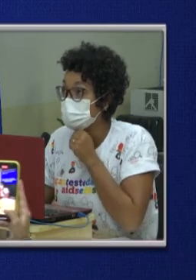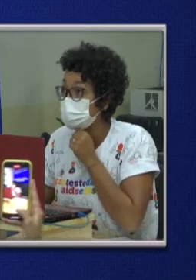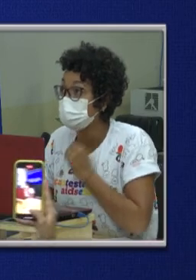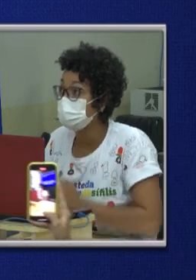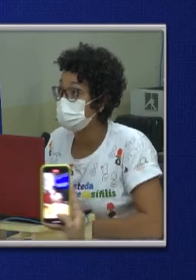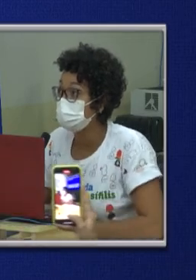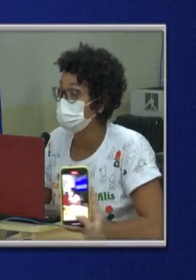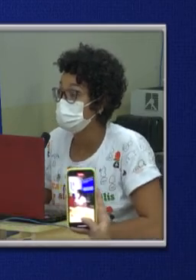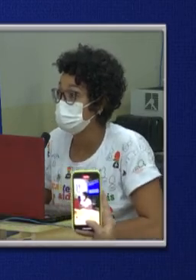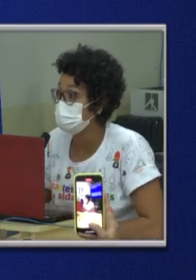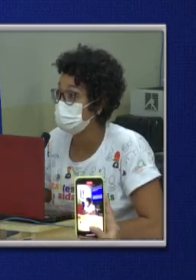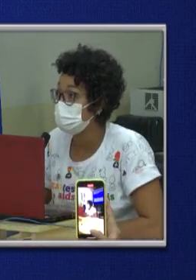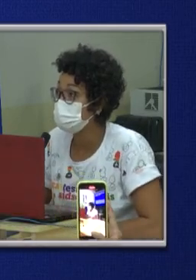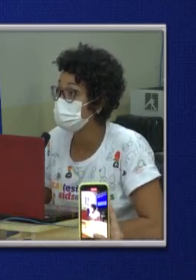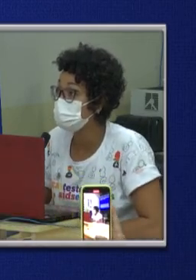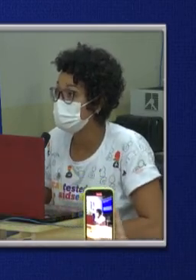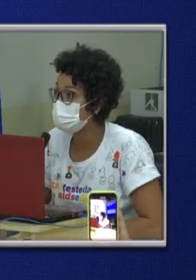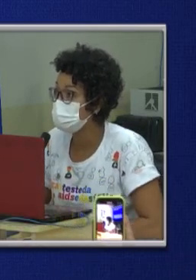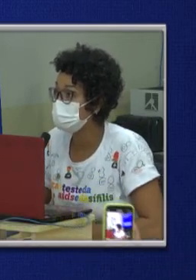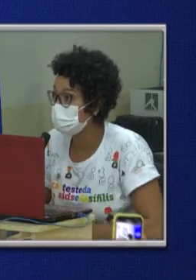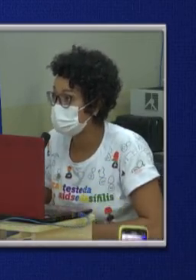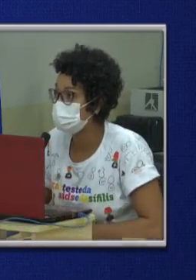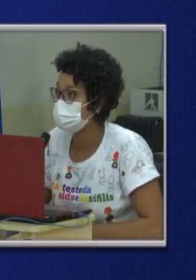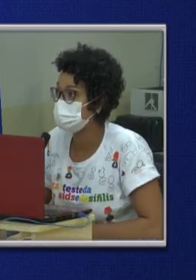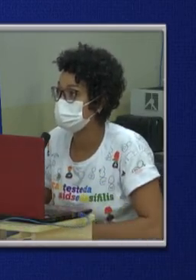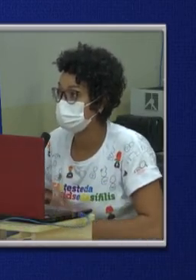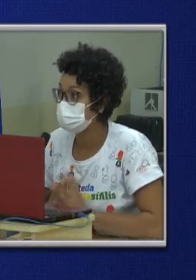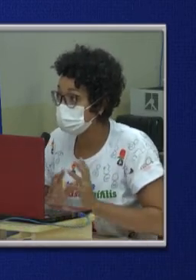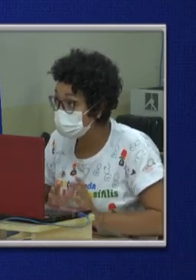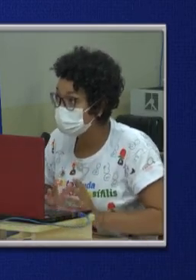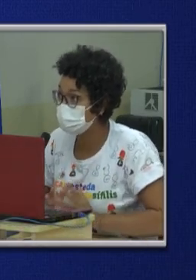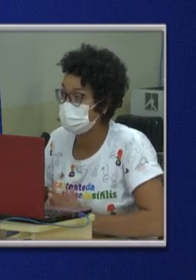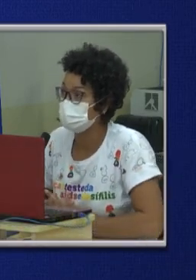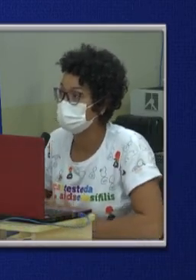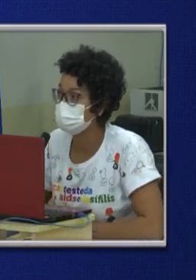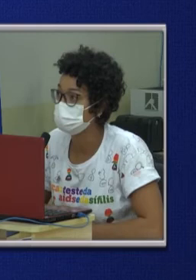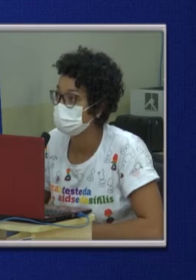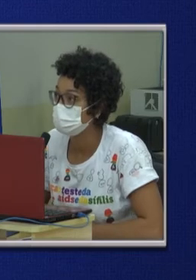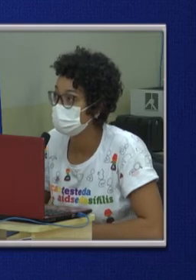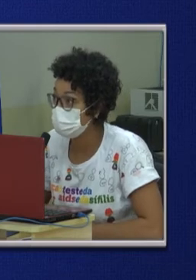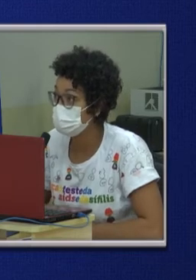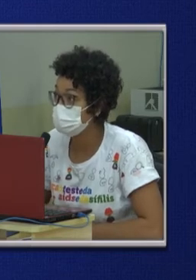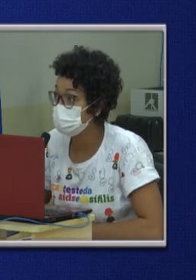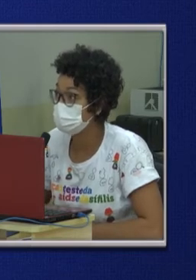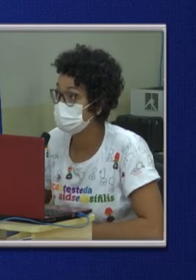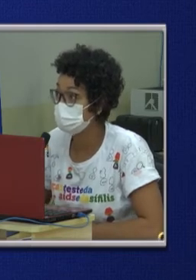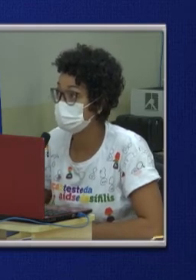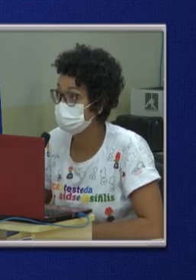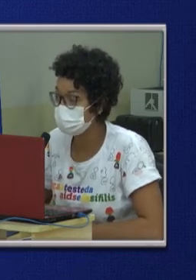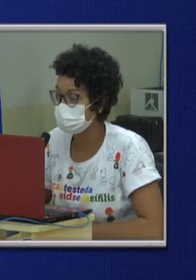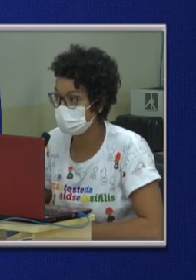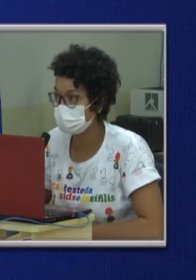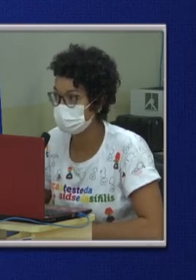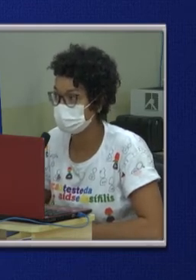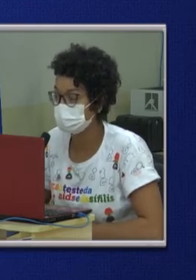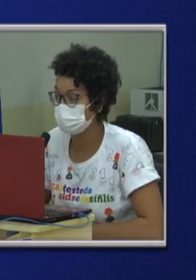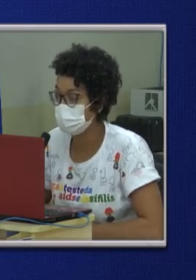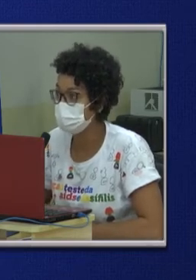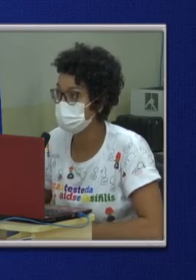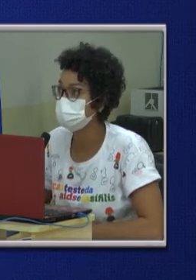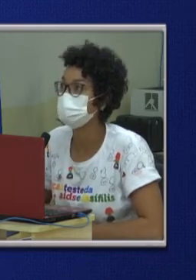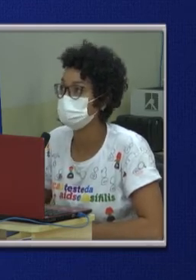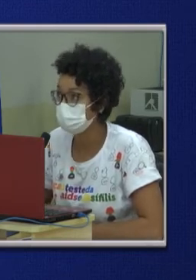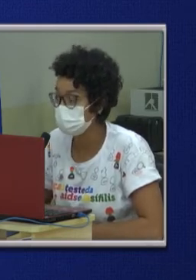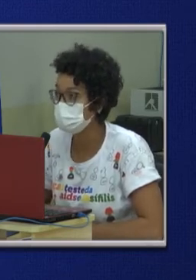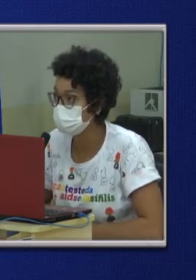é da Itaiana, que diz, entre os casos graves dos internados, tem pessoas que foram vacinadas